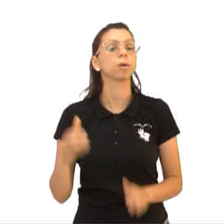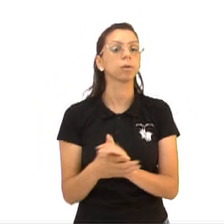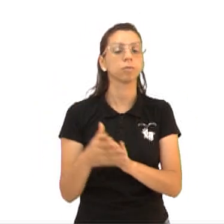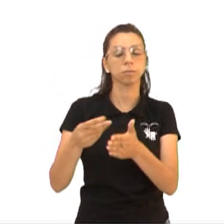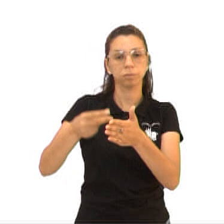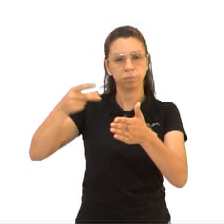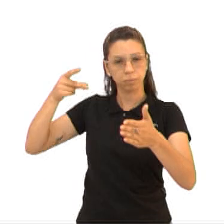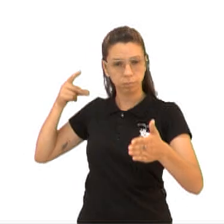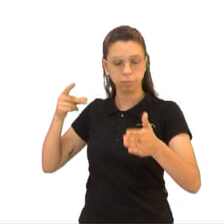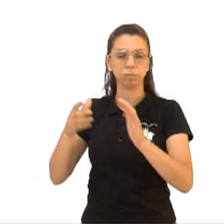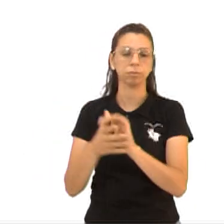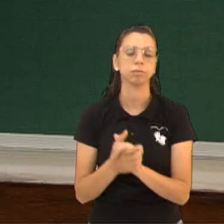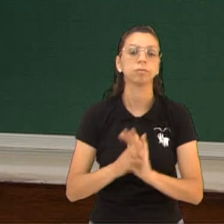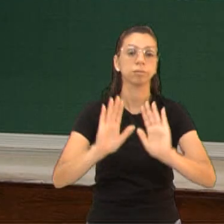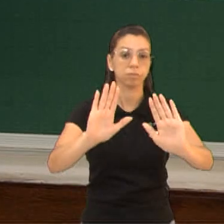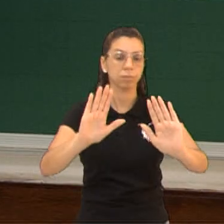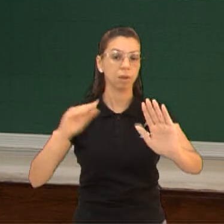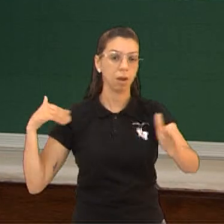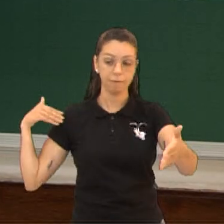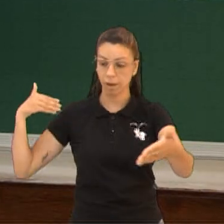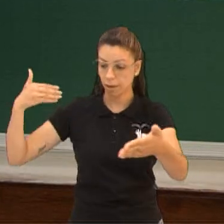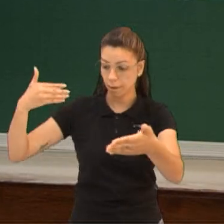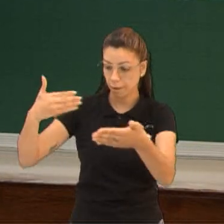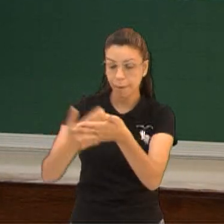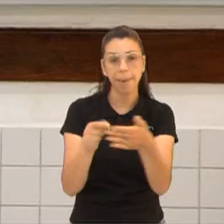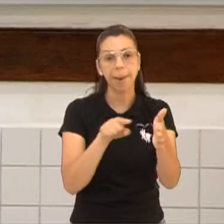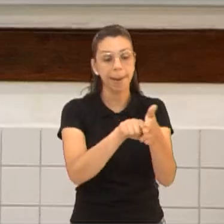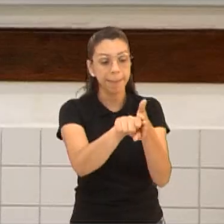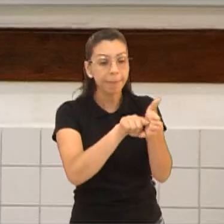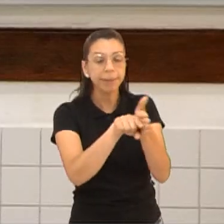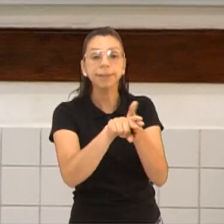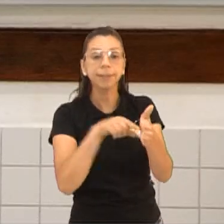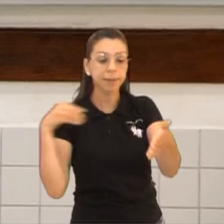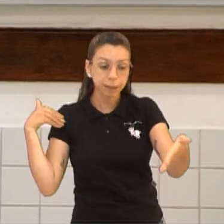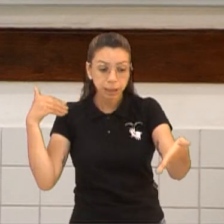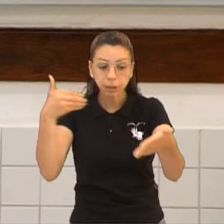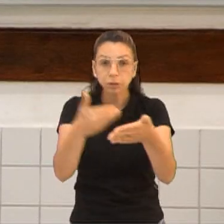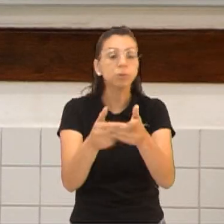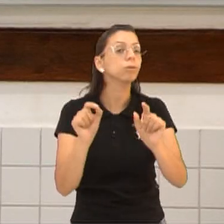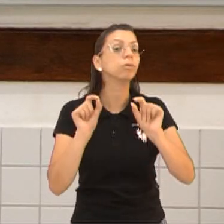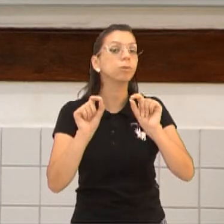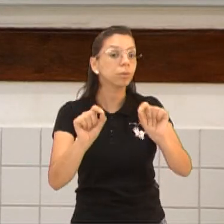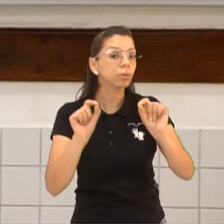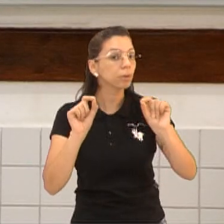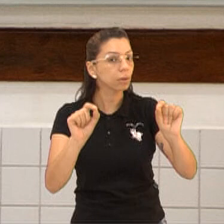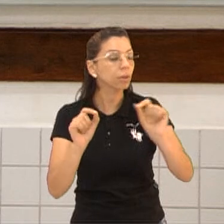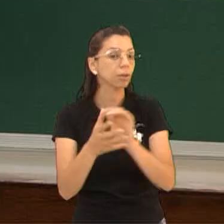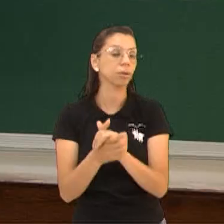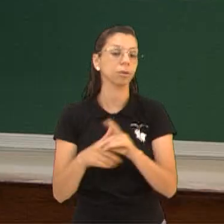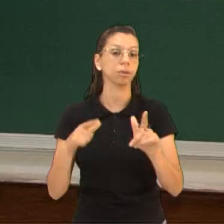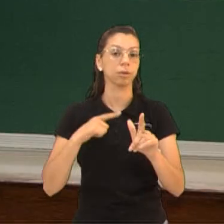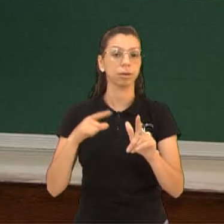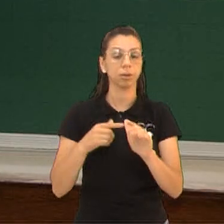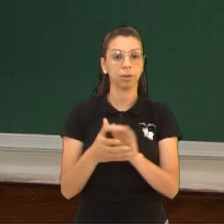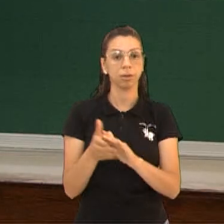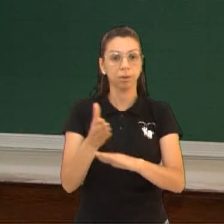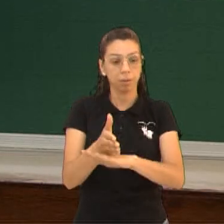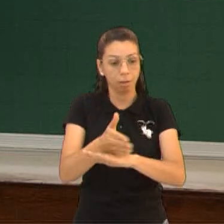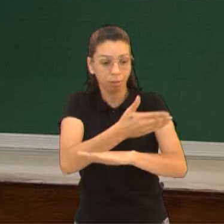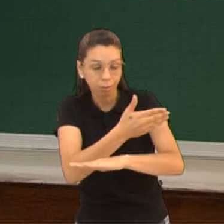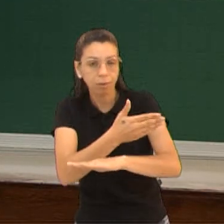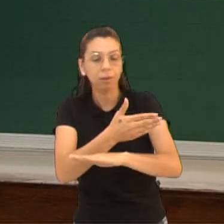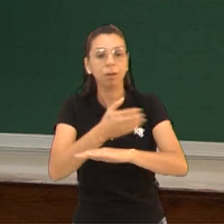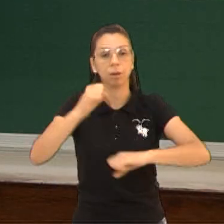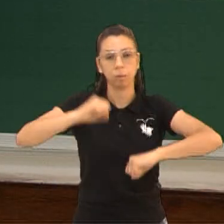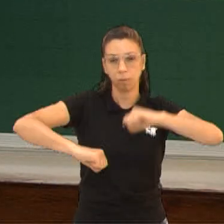últimas décadas. E todos esses estudos têm mostrado principalmente que em relação à era pré-industrial, ou